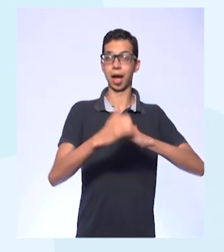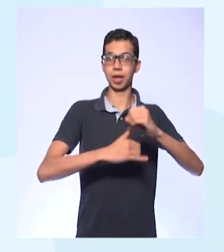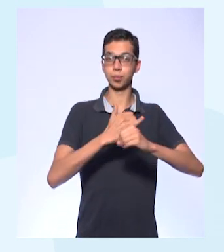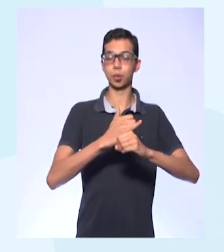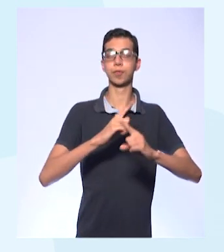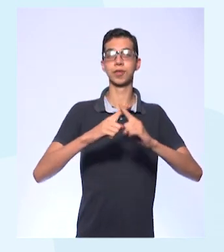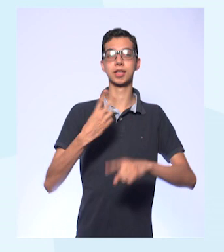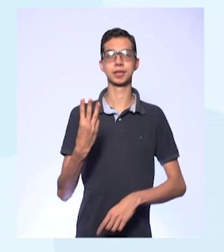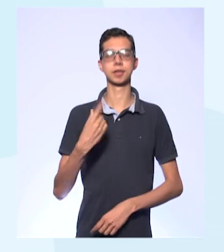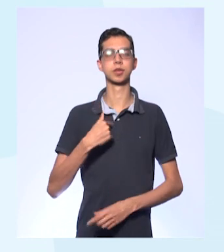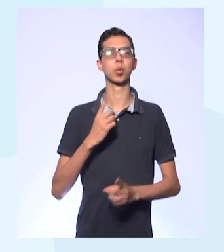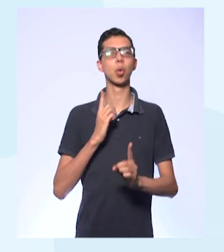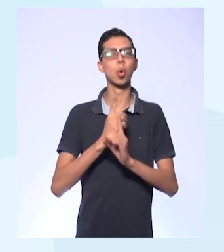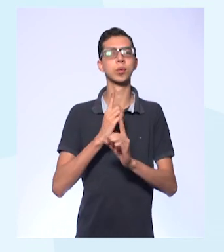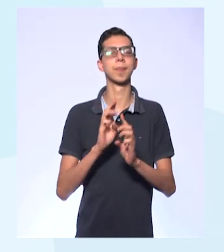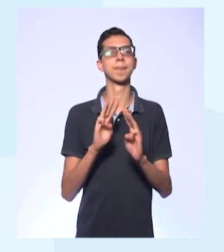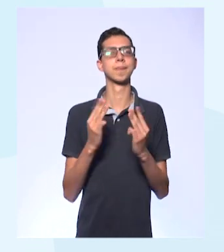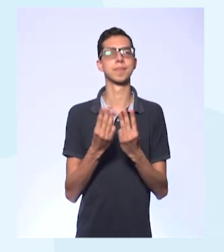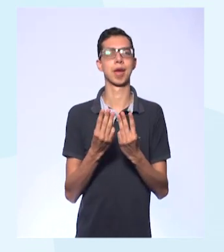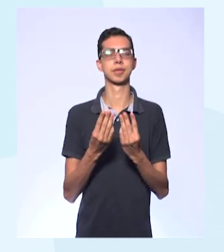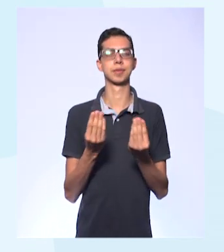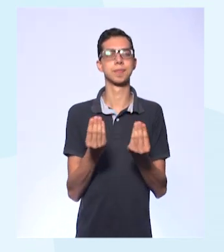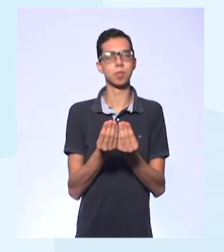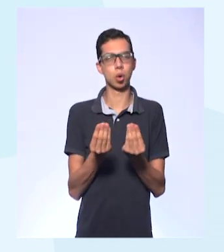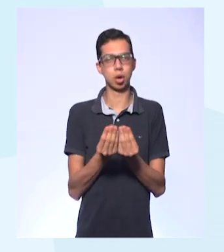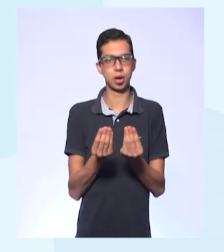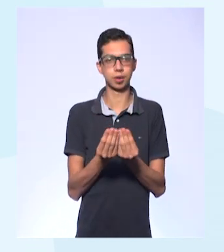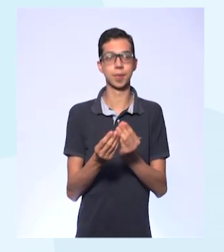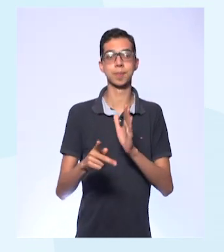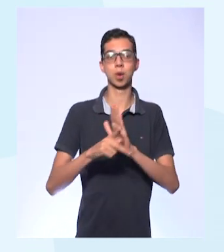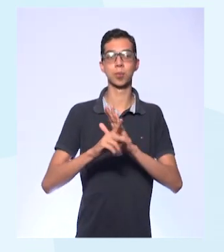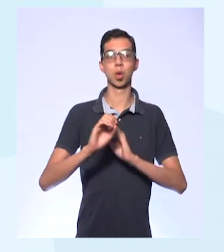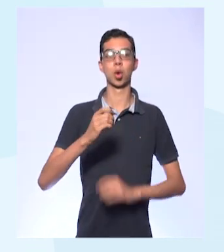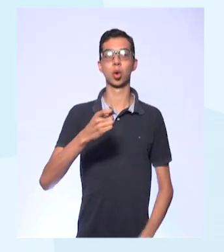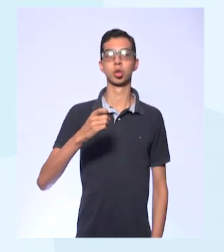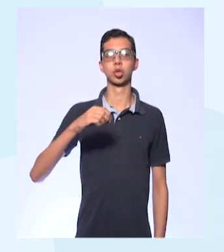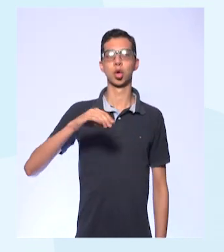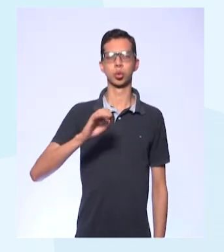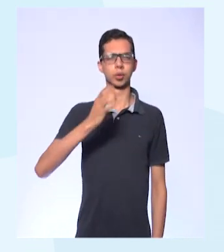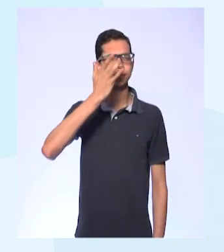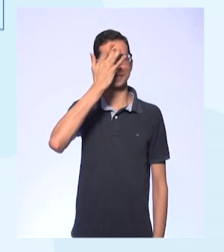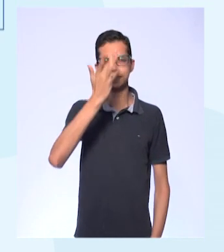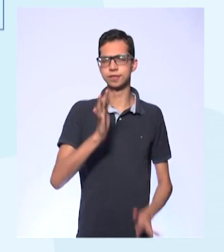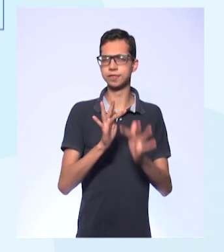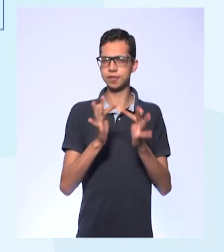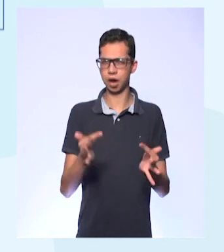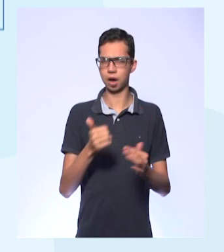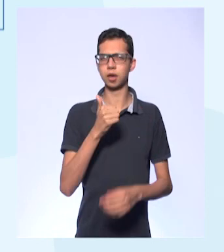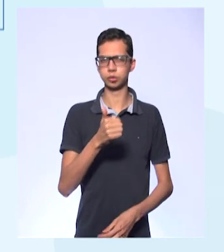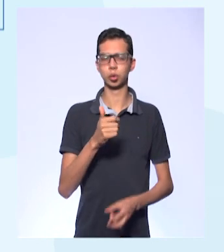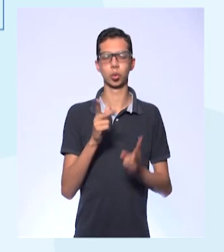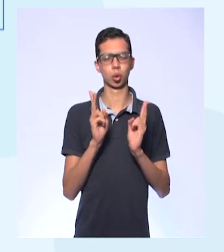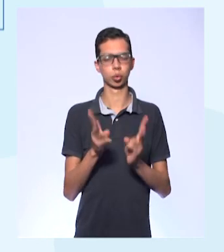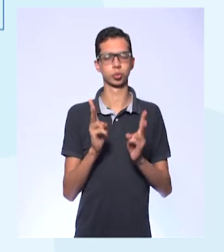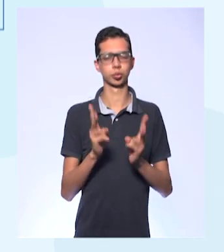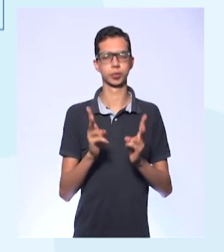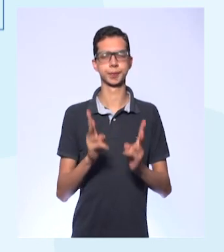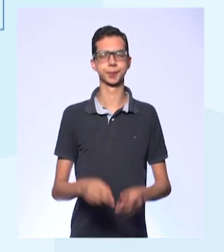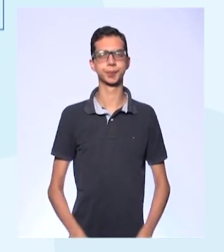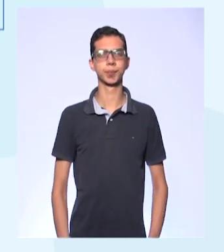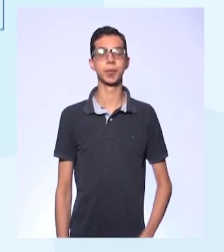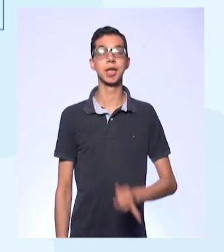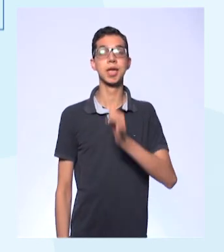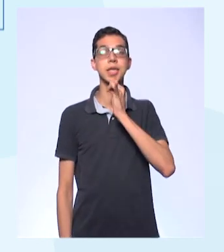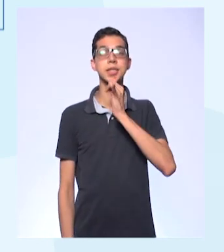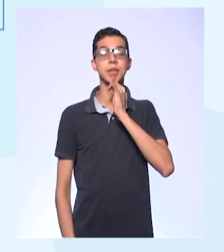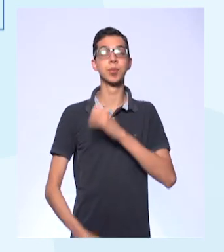molecular de quem? Do gás ozônio. Simples, né? Vamos continuar aqui. Eu tenho mais um outro exemplo aqui